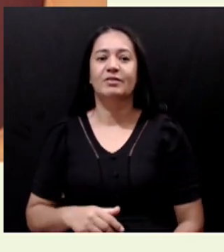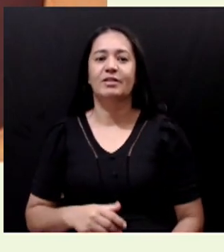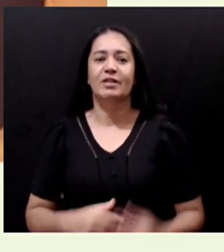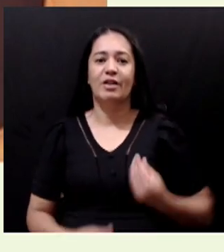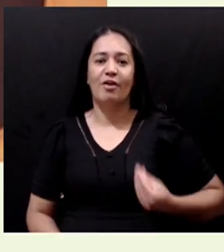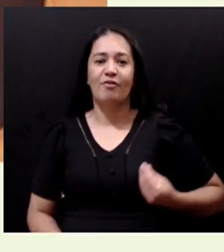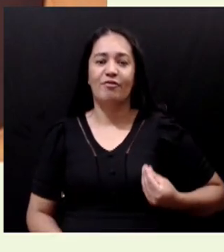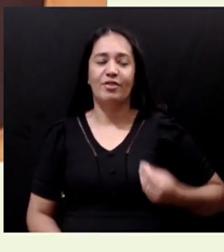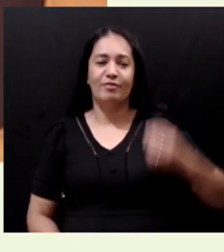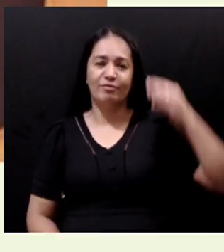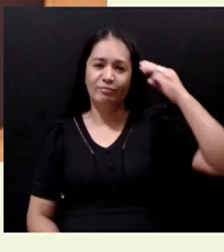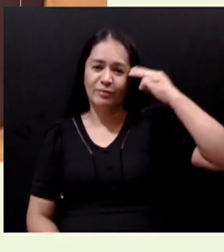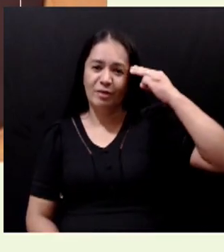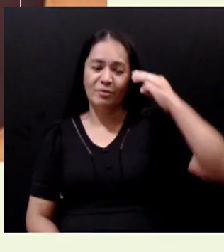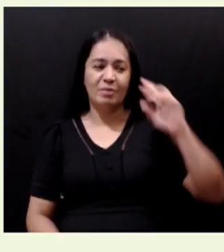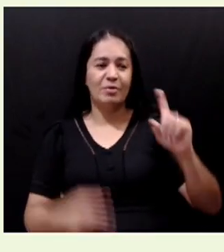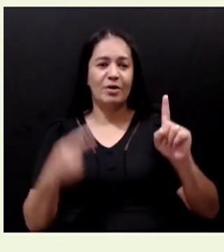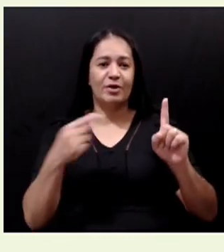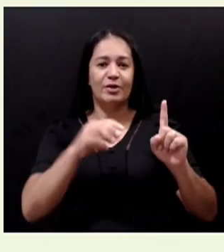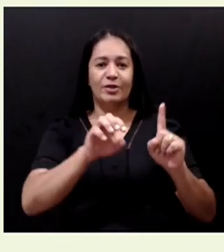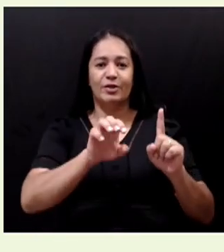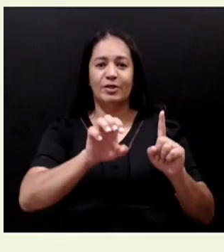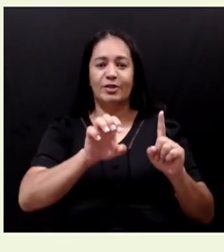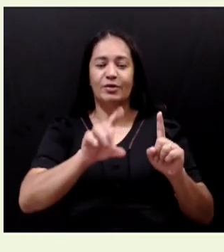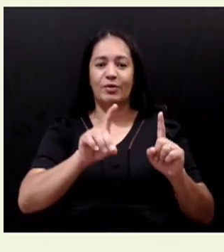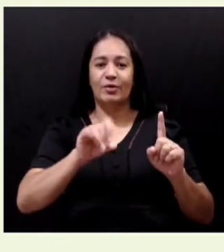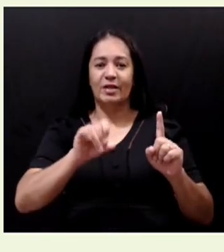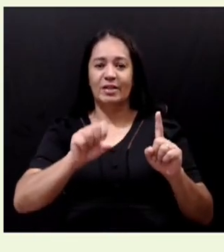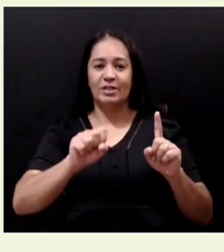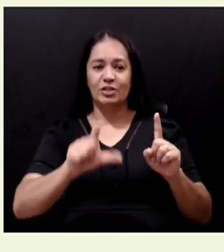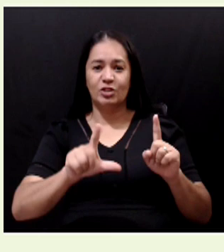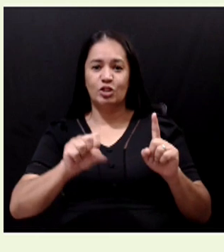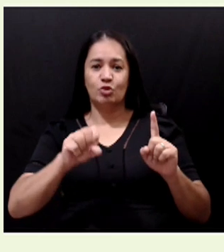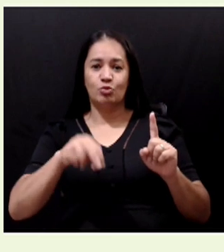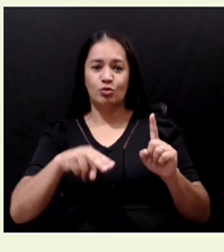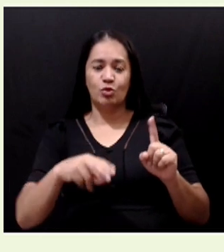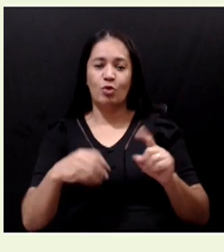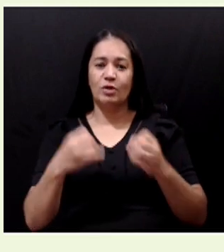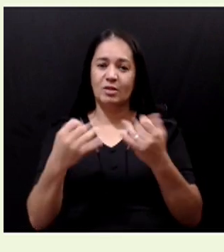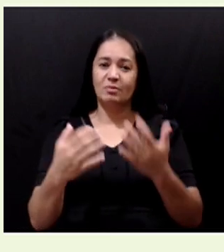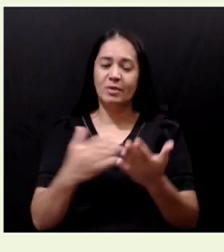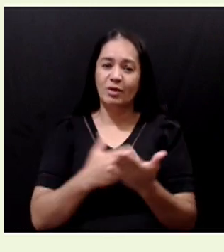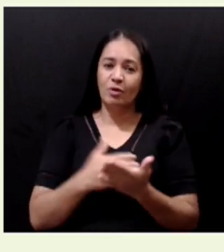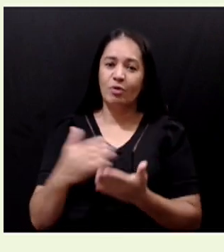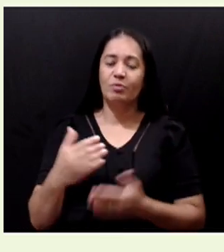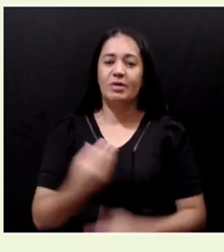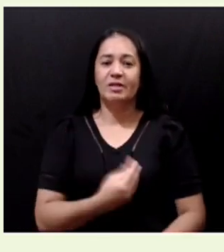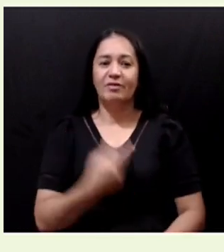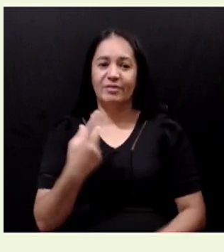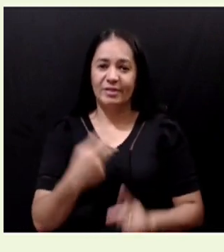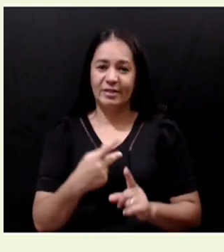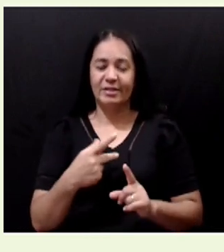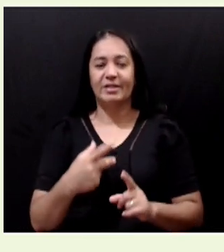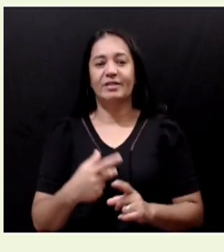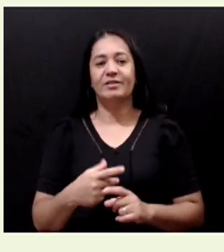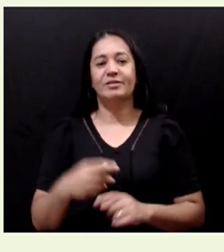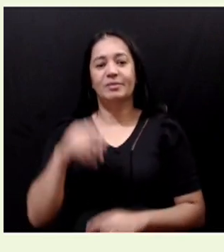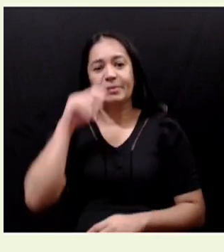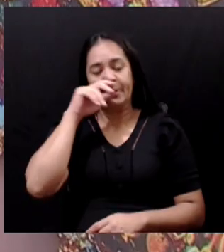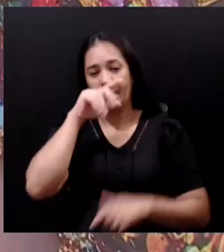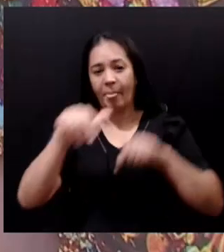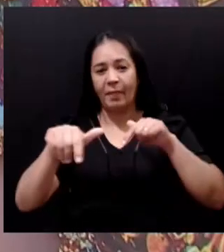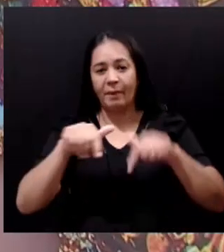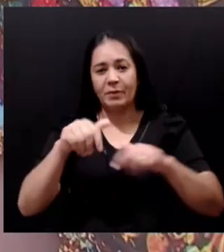Sr. Edilson, que conta o início de sua trajetória empreendedora após trabalhar anos como